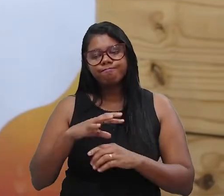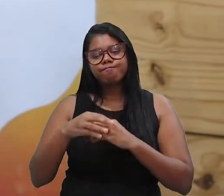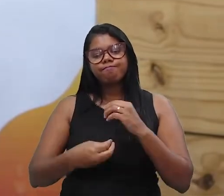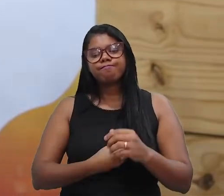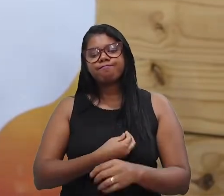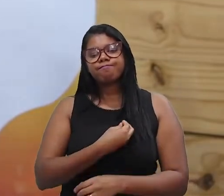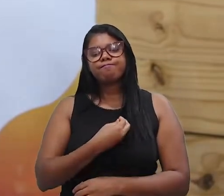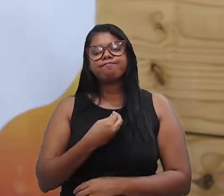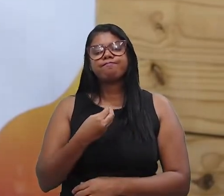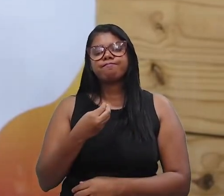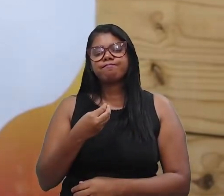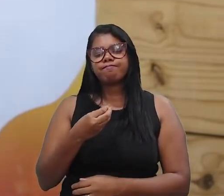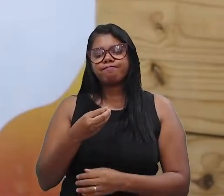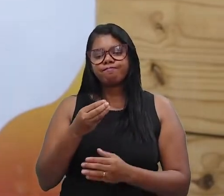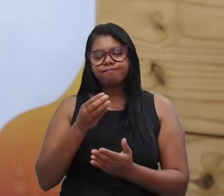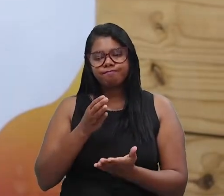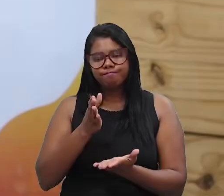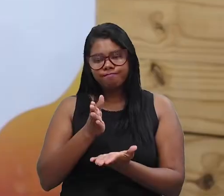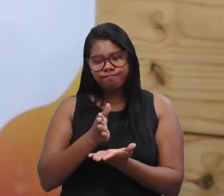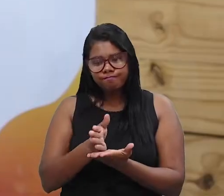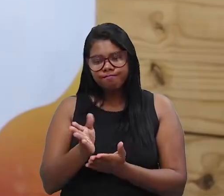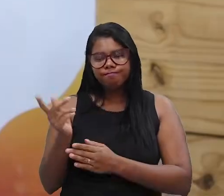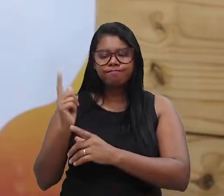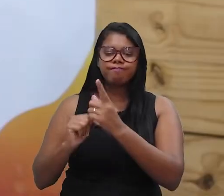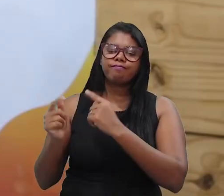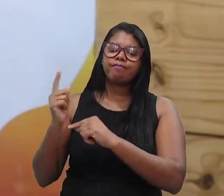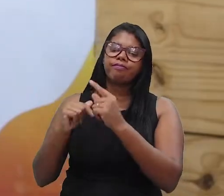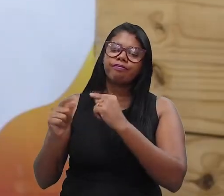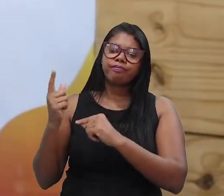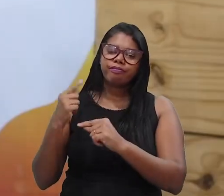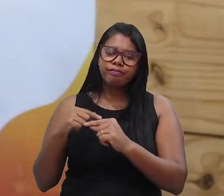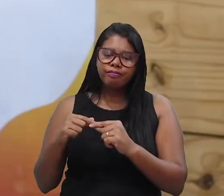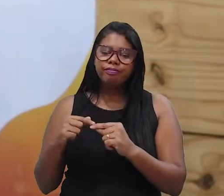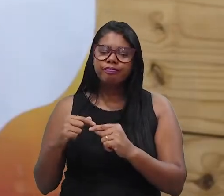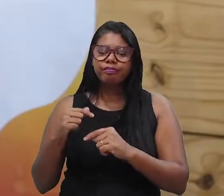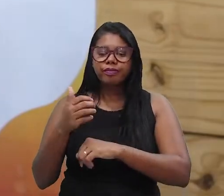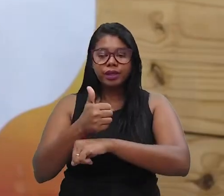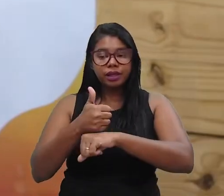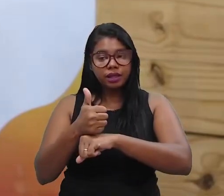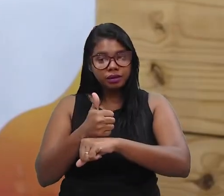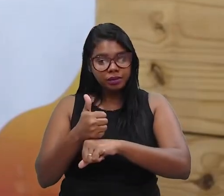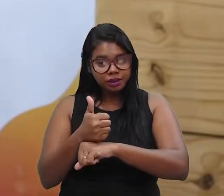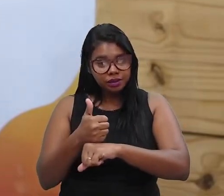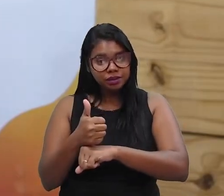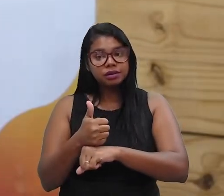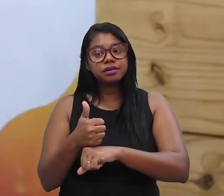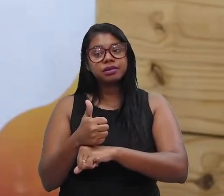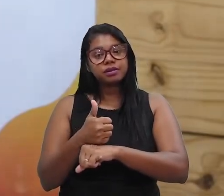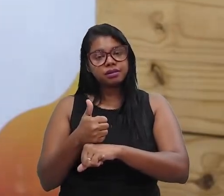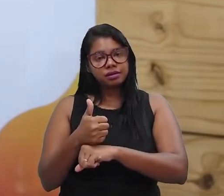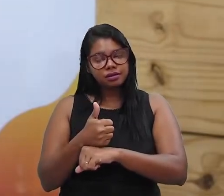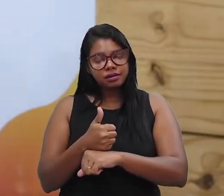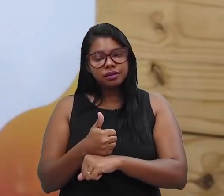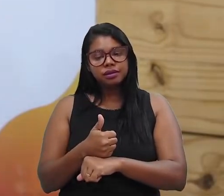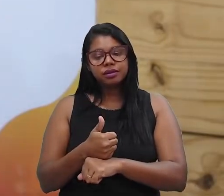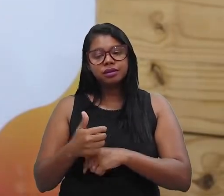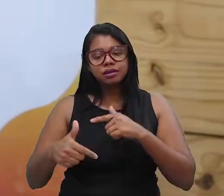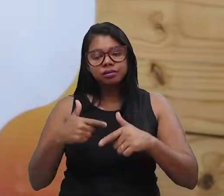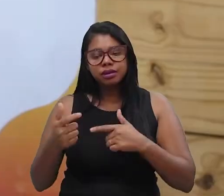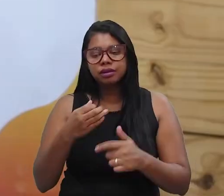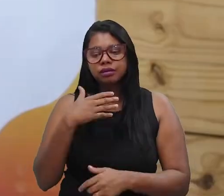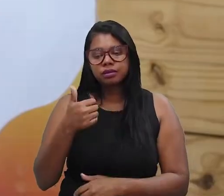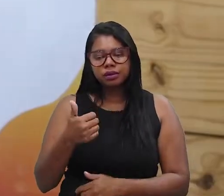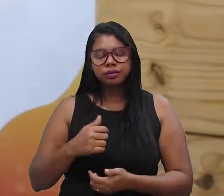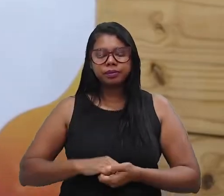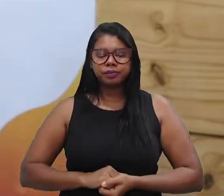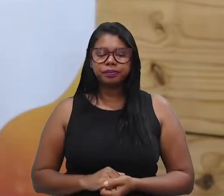estruturado, mas administrativamente preparado para dar e ter o retorno de que